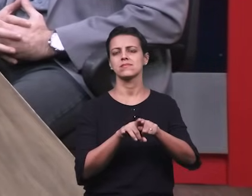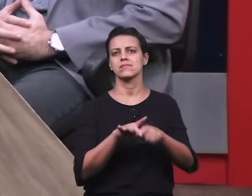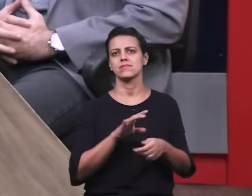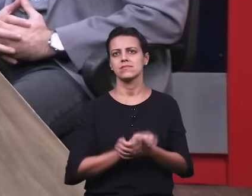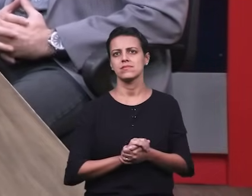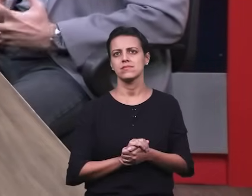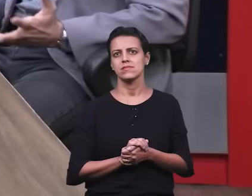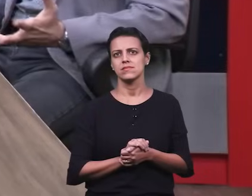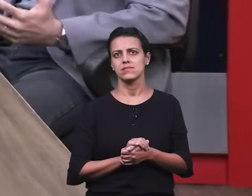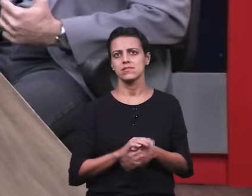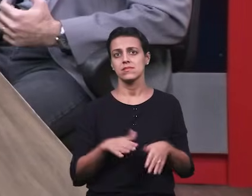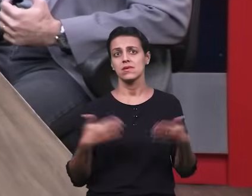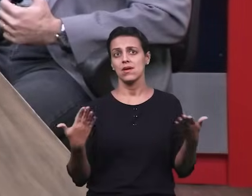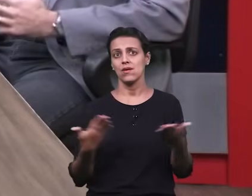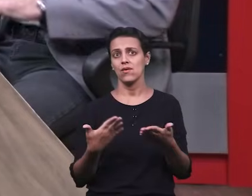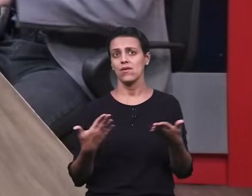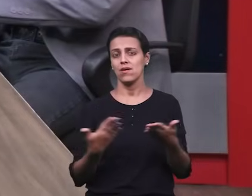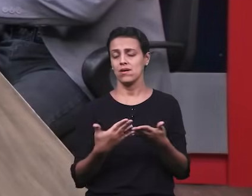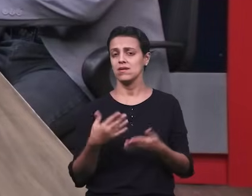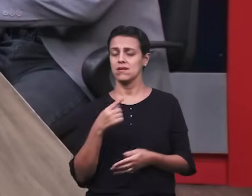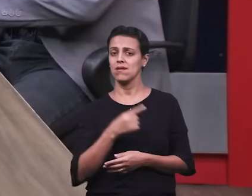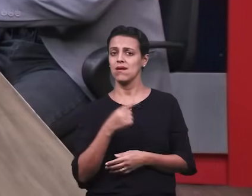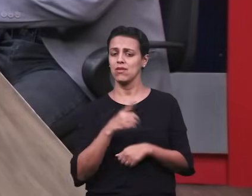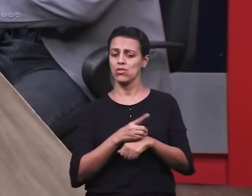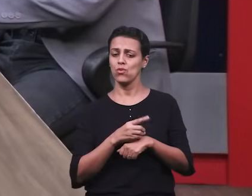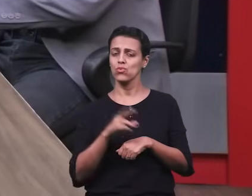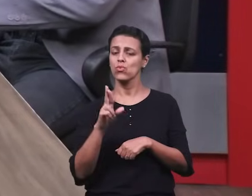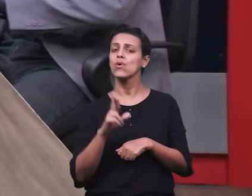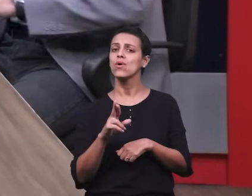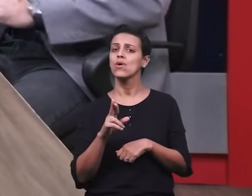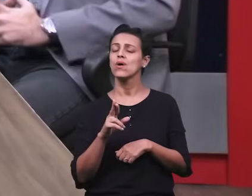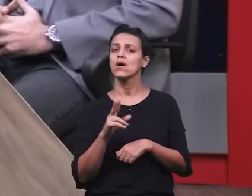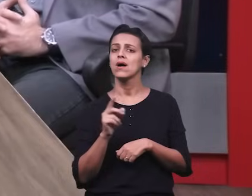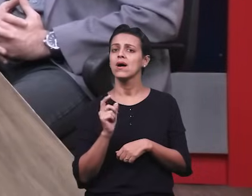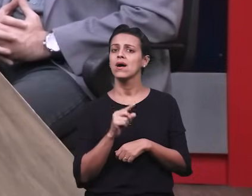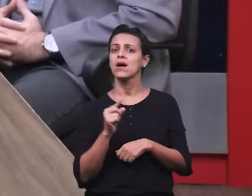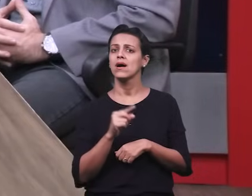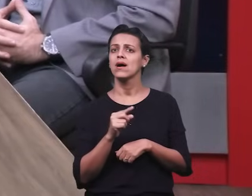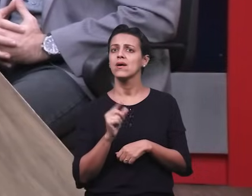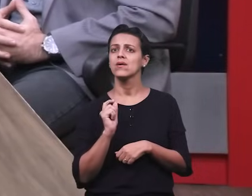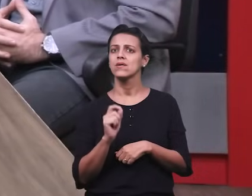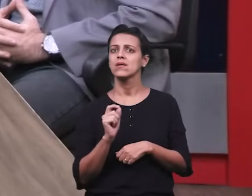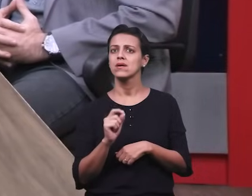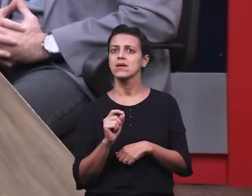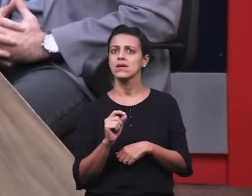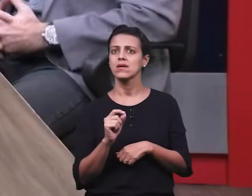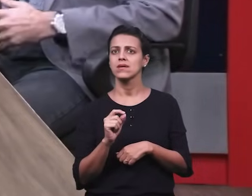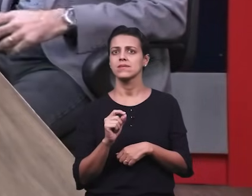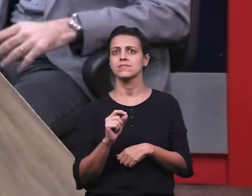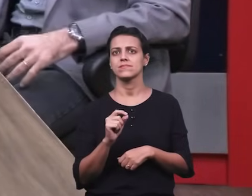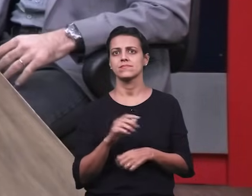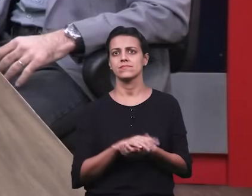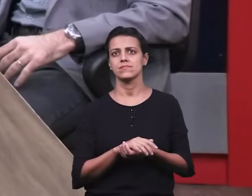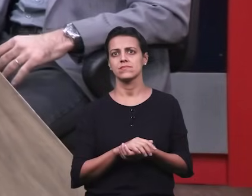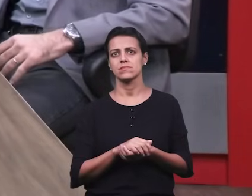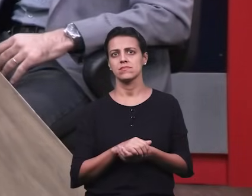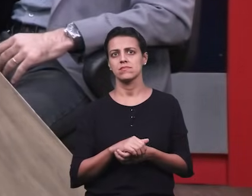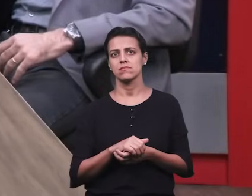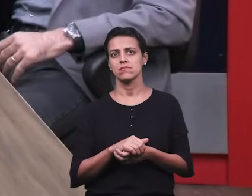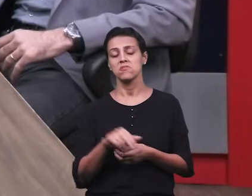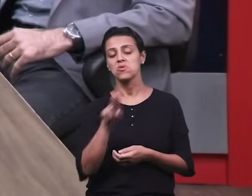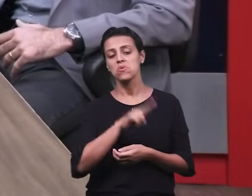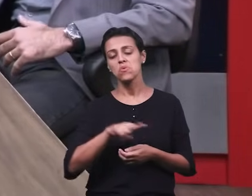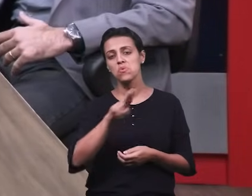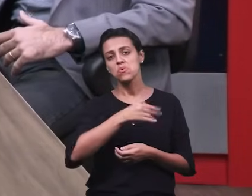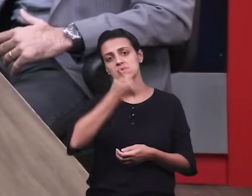Einstein. E a atuação do Dr. Miguel Faria Lima está na clínica em prática privada.